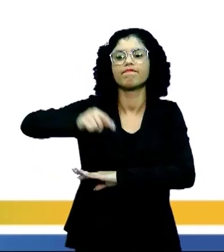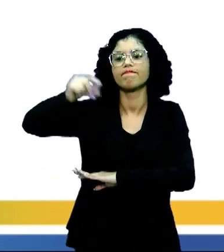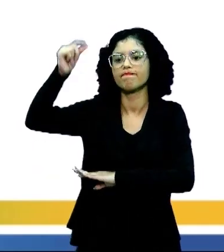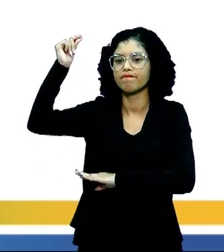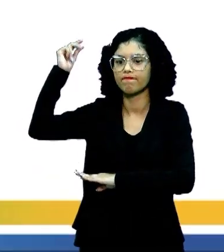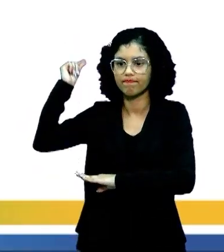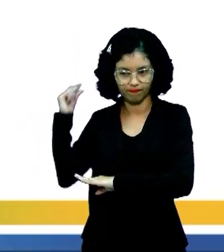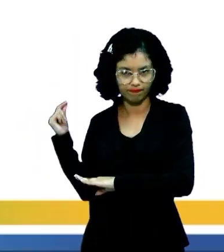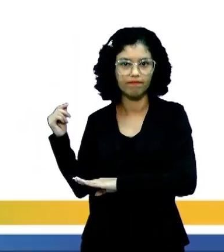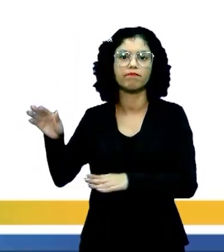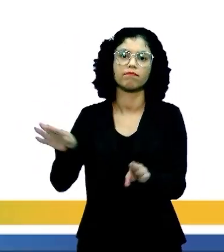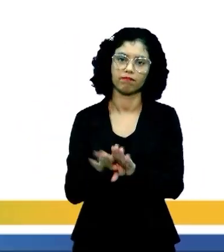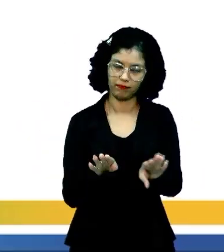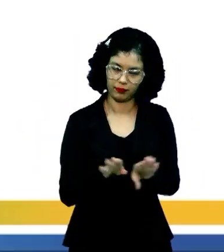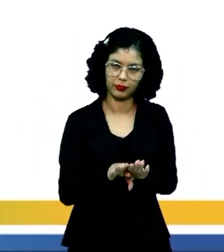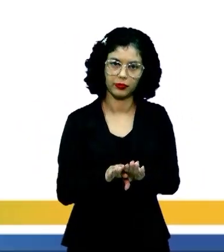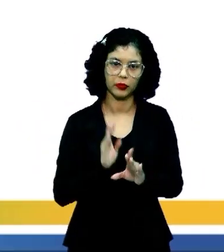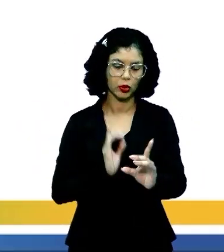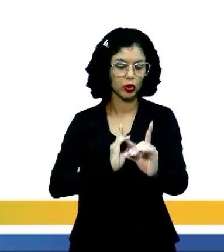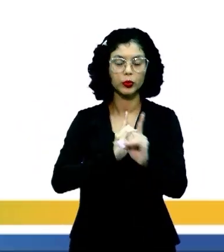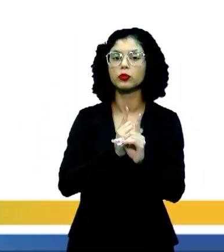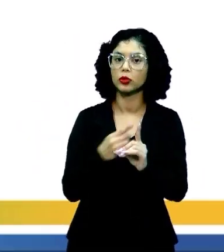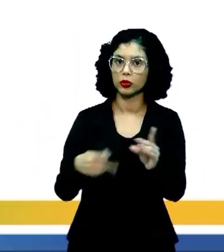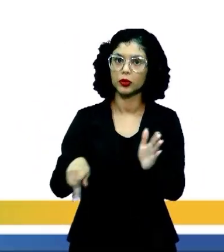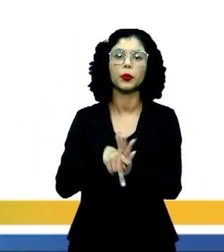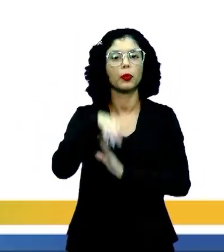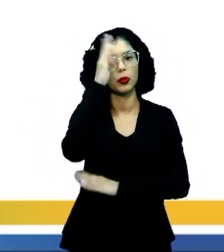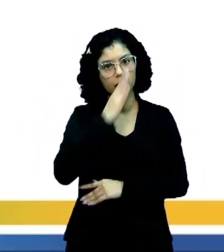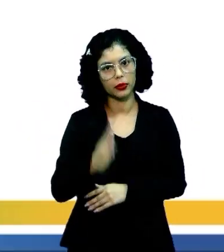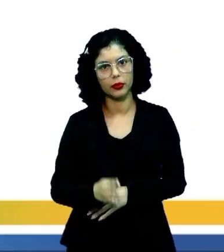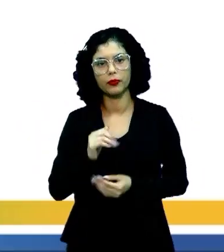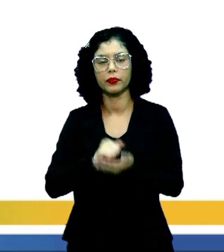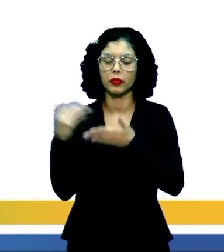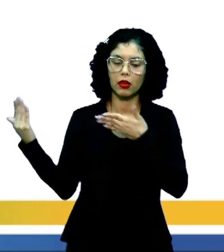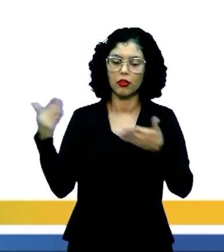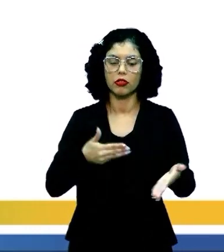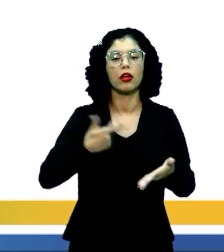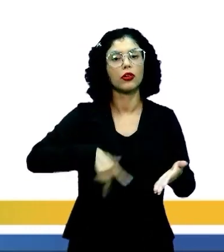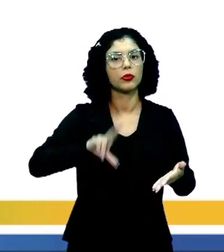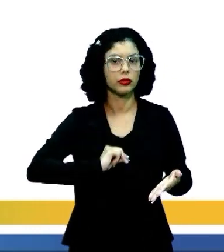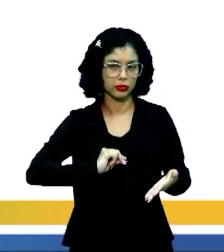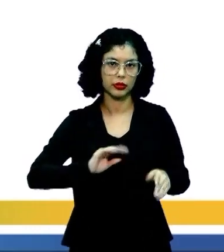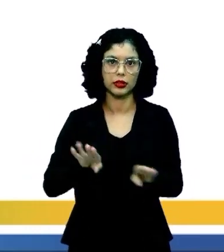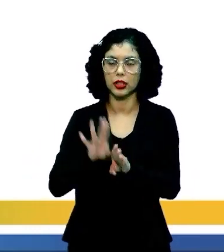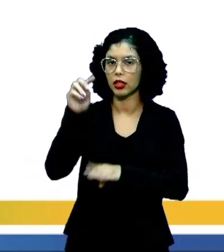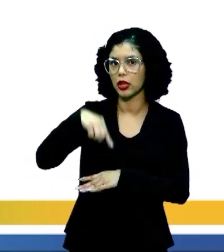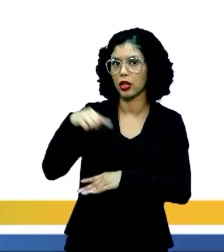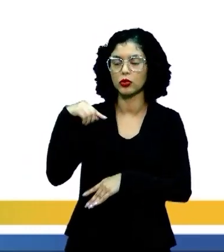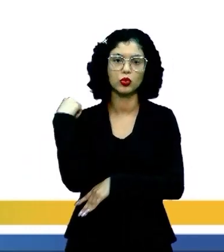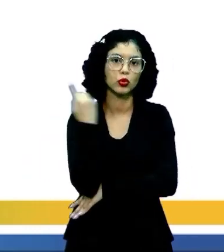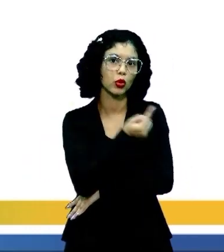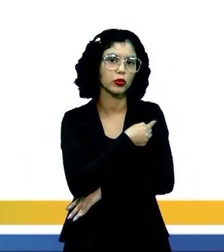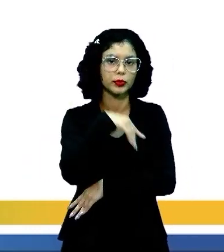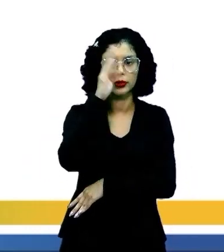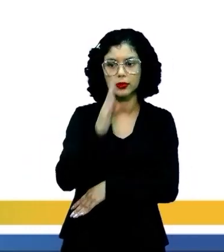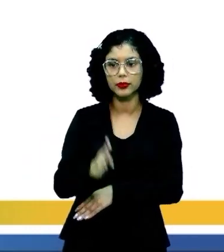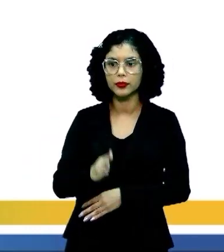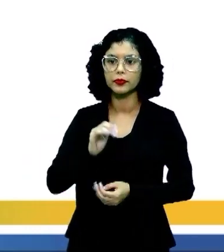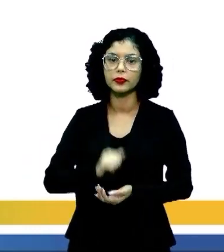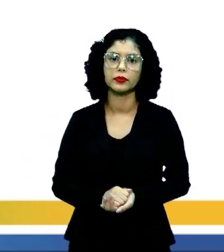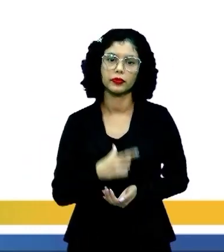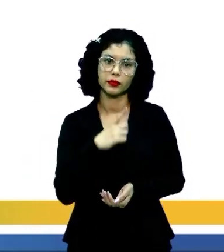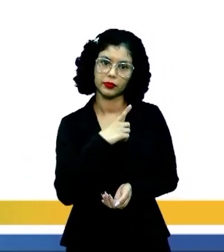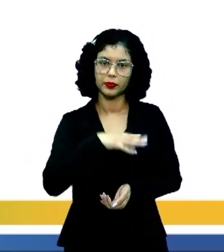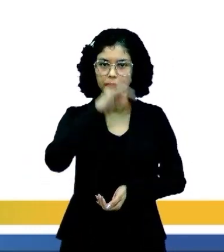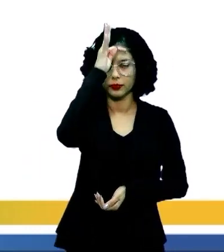Há muito tempo, desde o descobrimento que se fala, né? A chegada dos portugueses aqui em nosso território, nós temos aí os